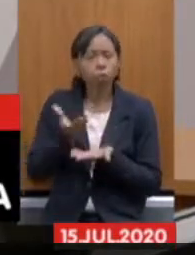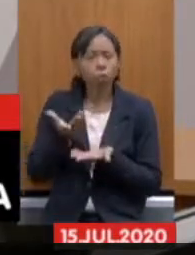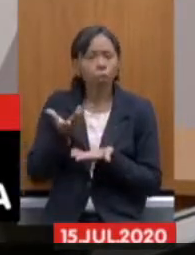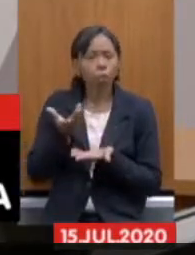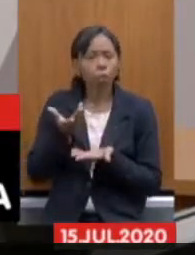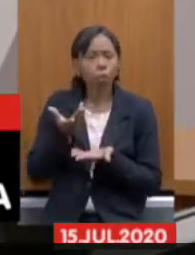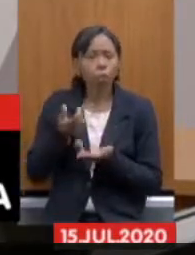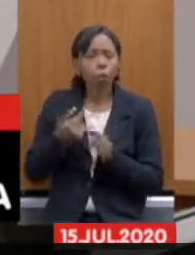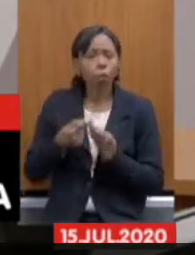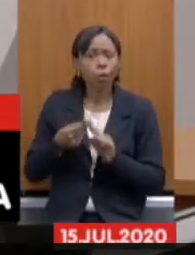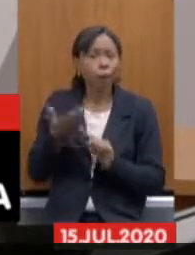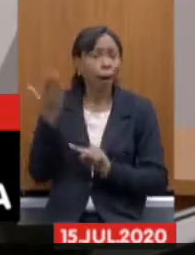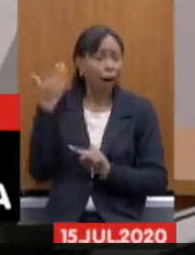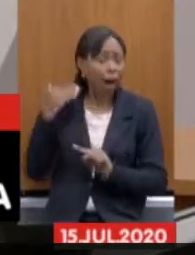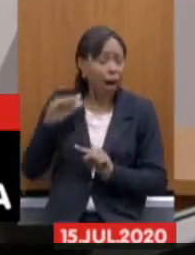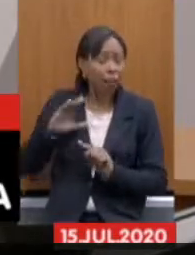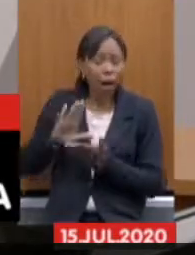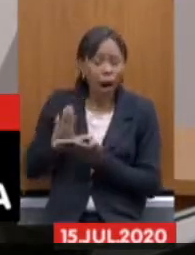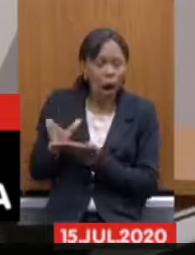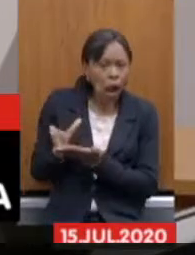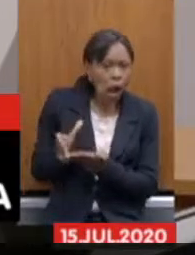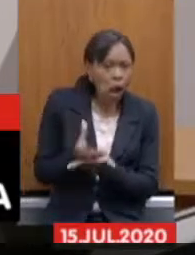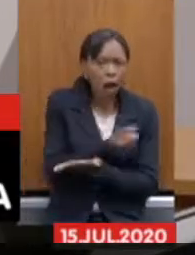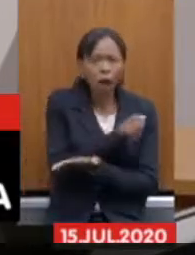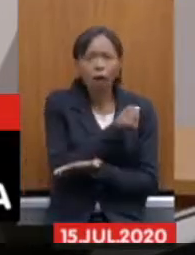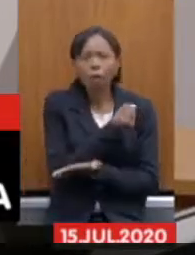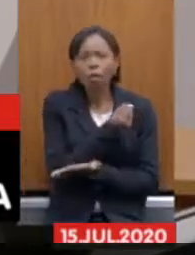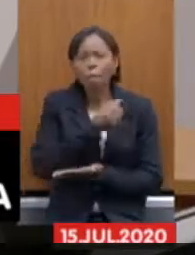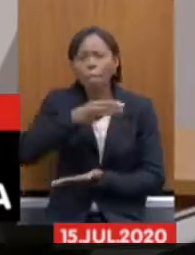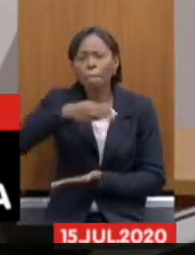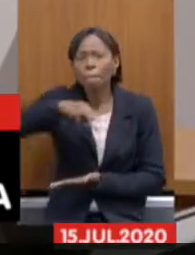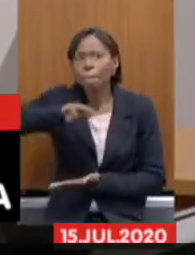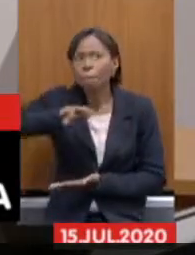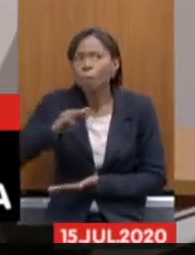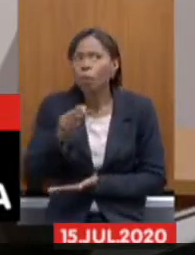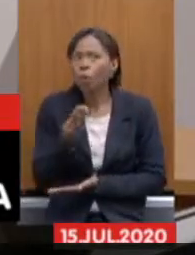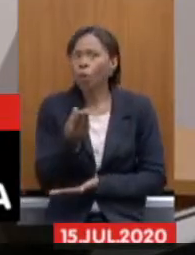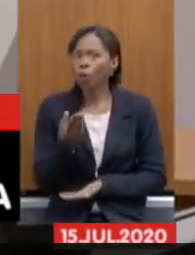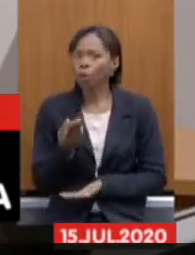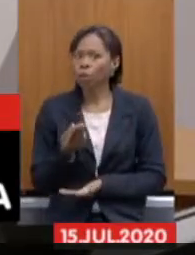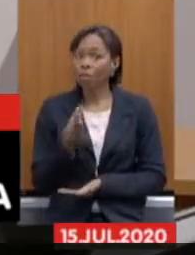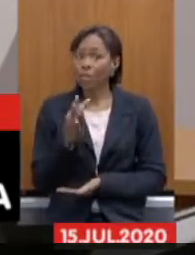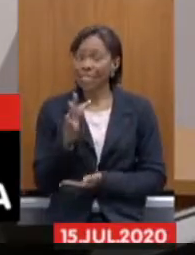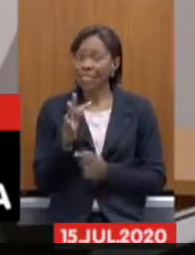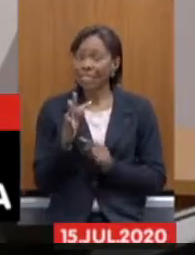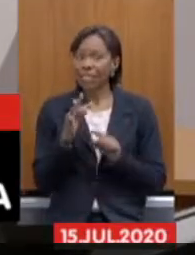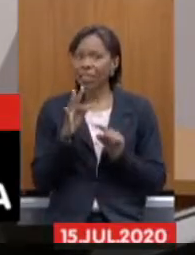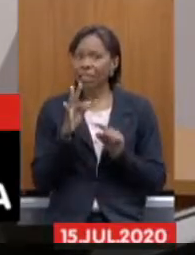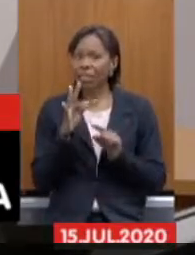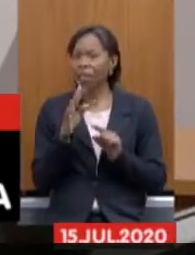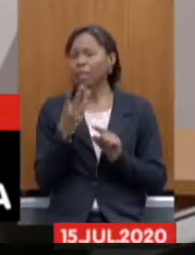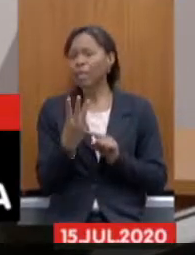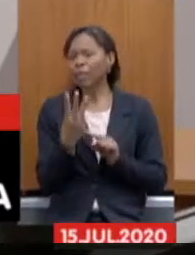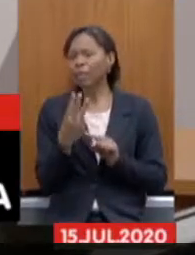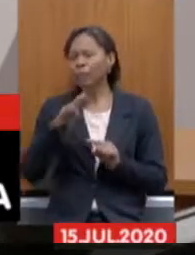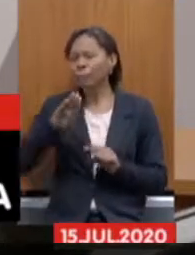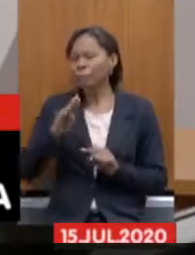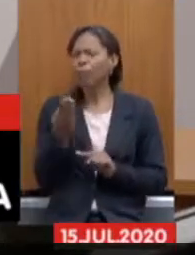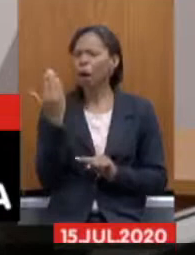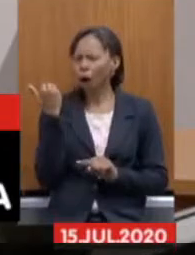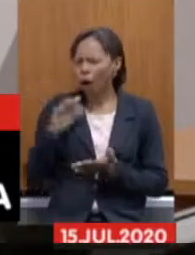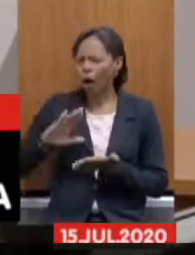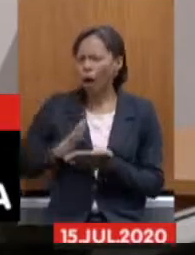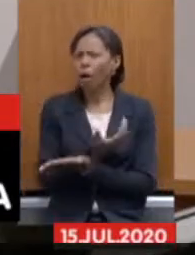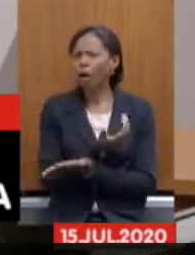milhões na época aí que e foi extinto então três bilhões então eu acho que deve criar